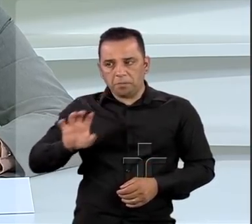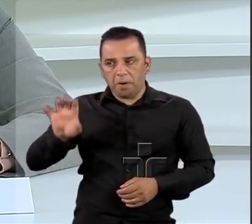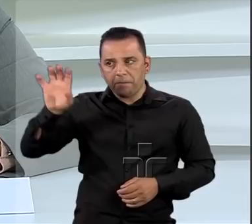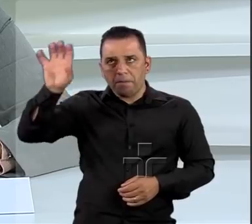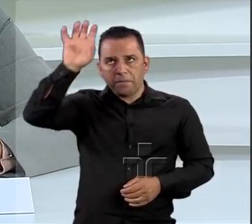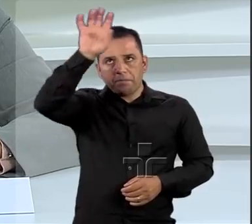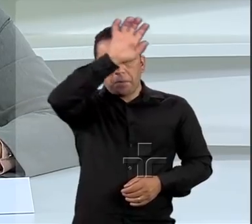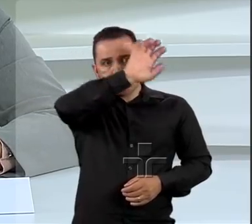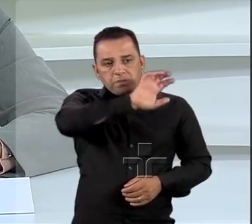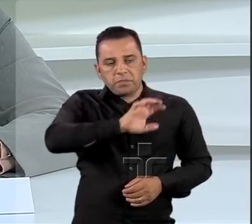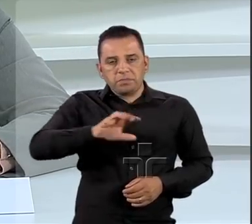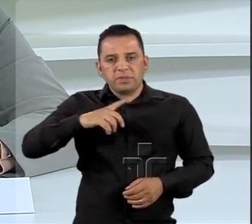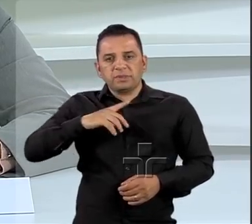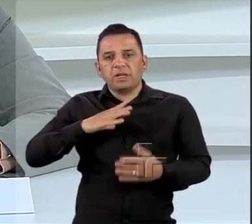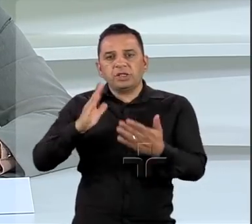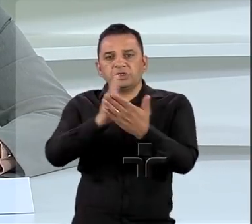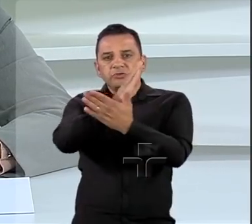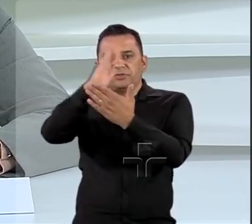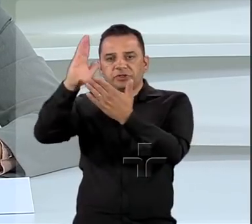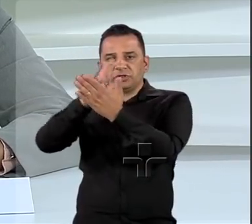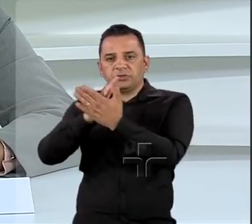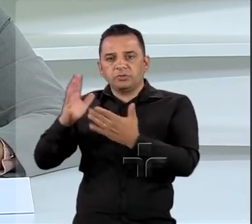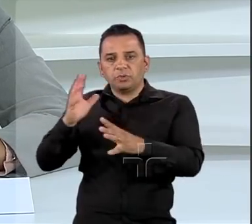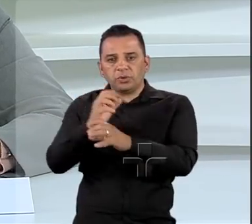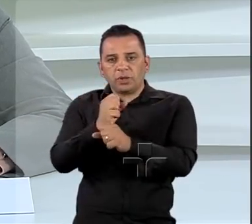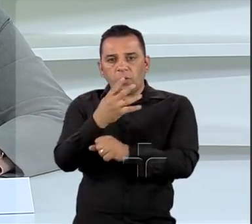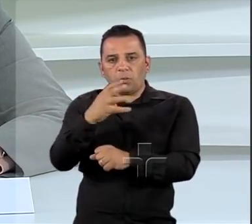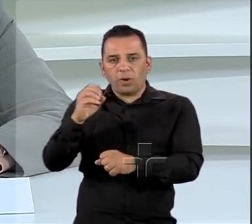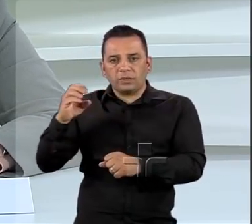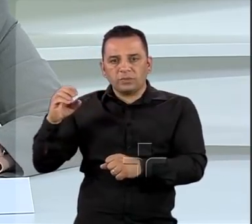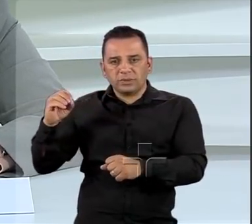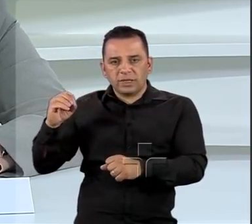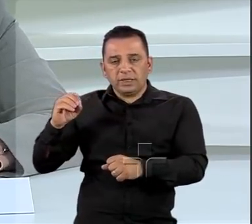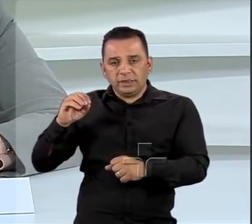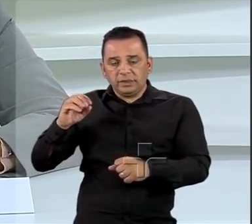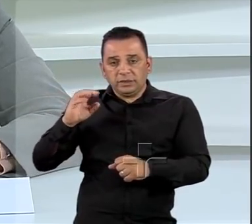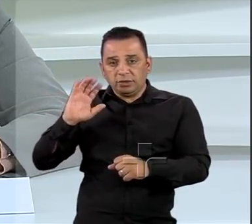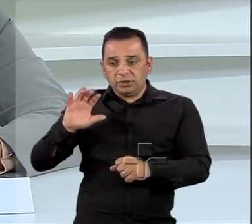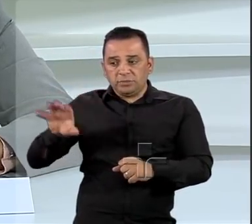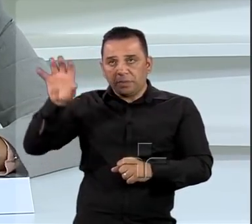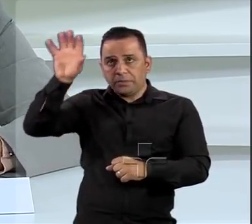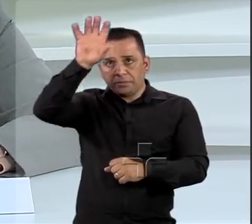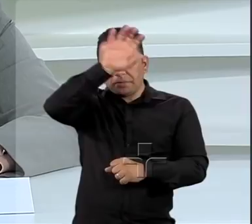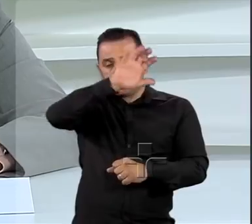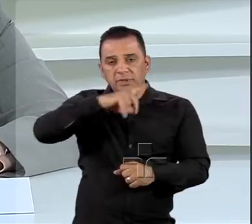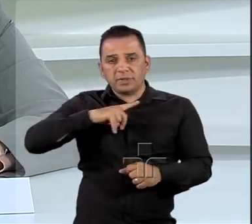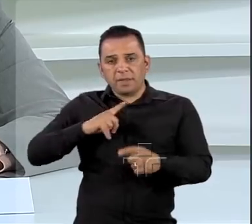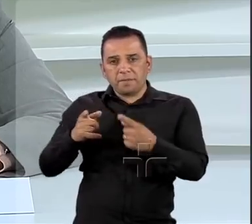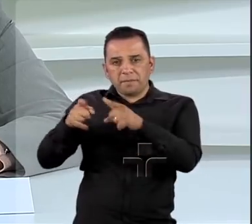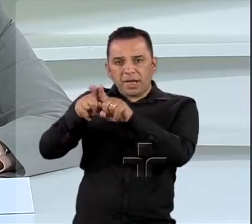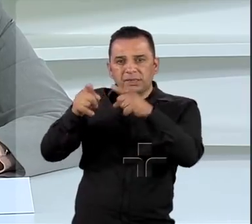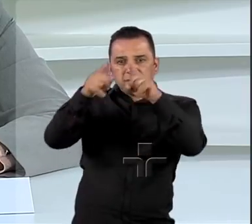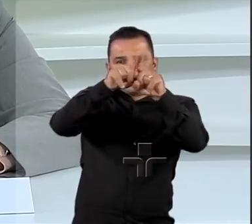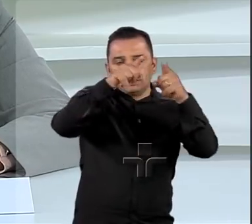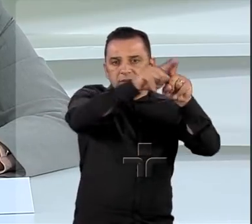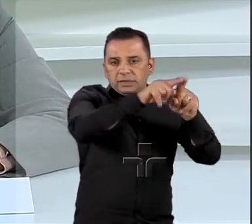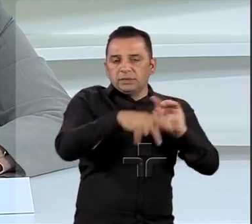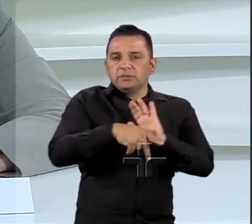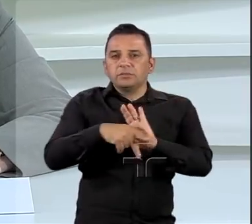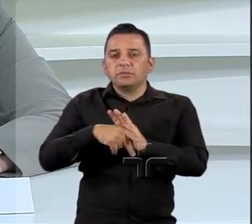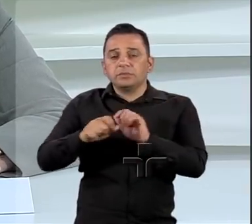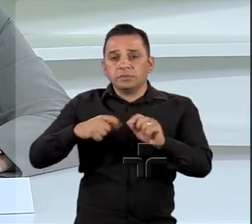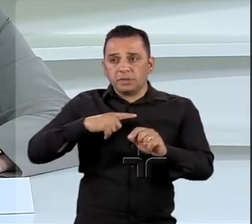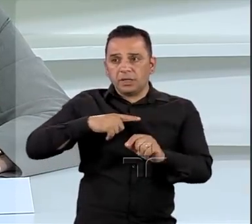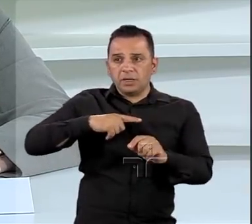divididos 400 regiões para ter uma parceria maior entre os municípios que estão tão sobrecarregados, né?